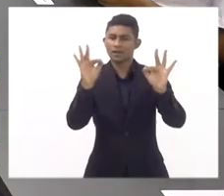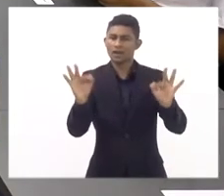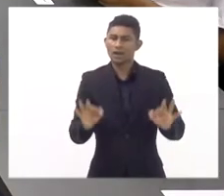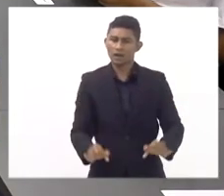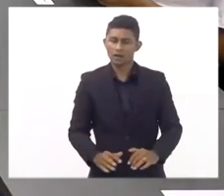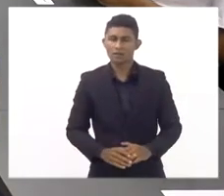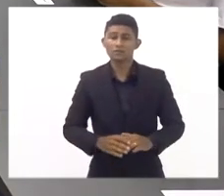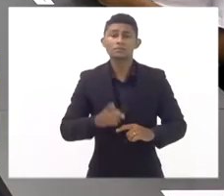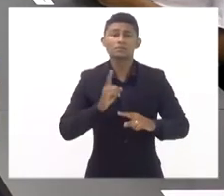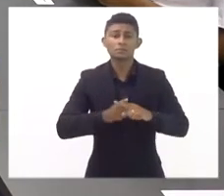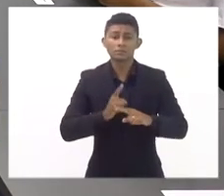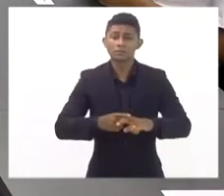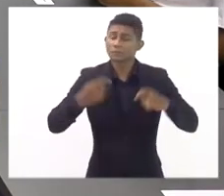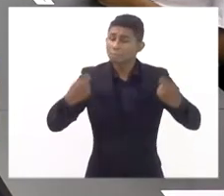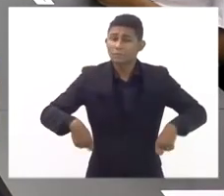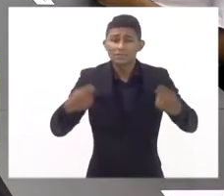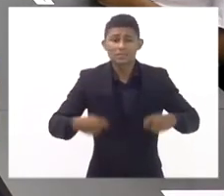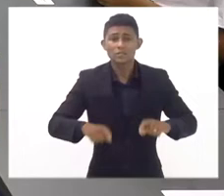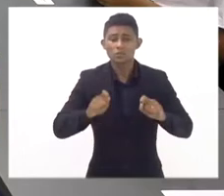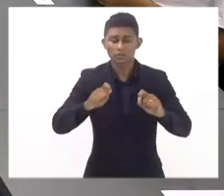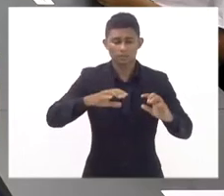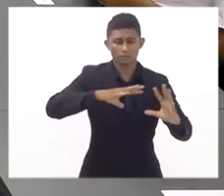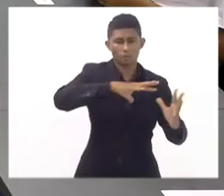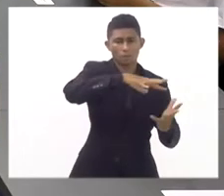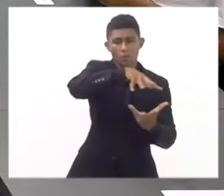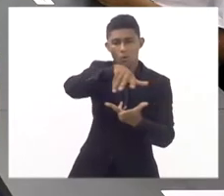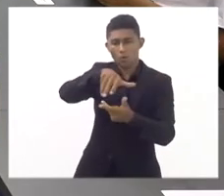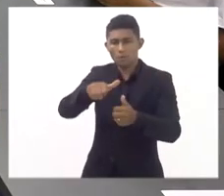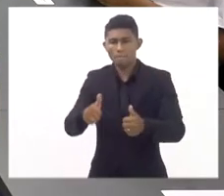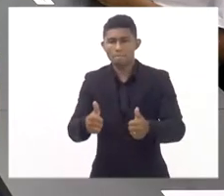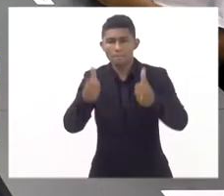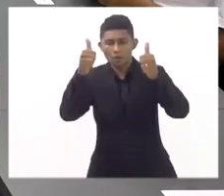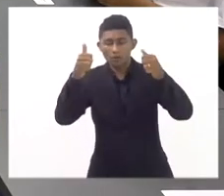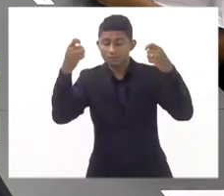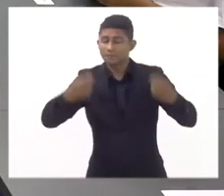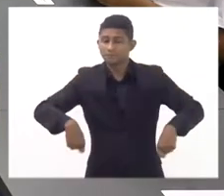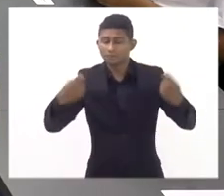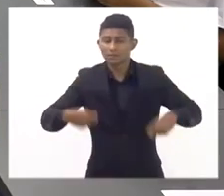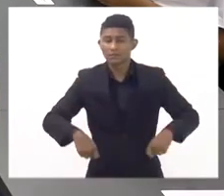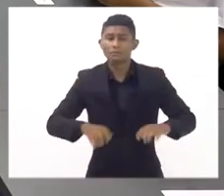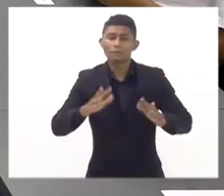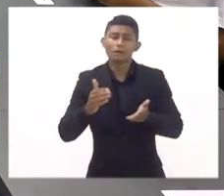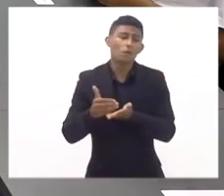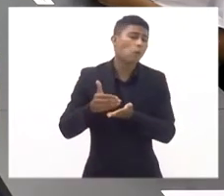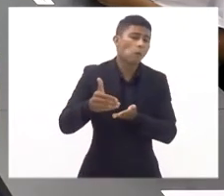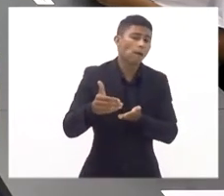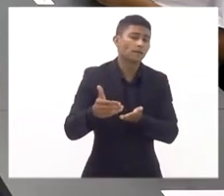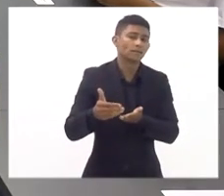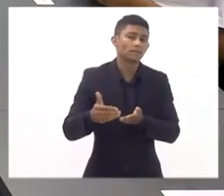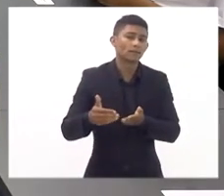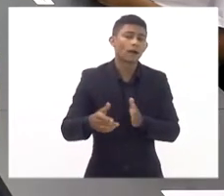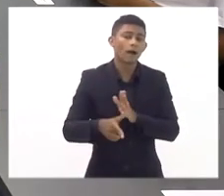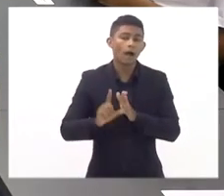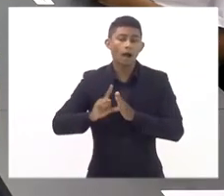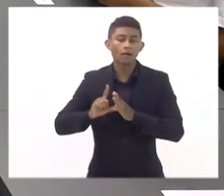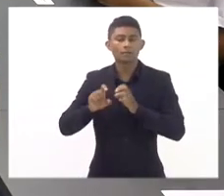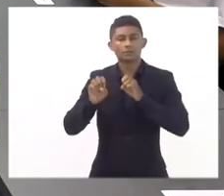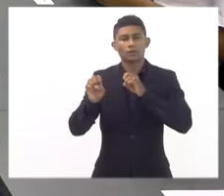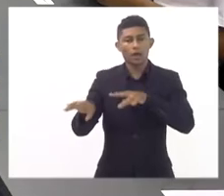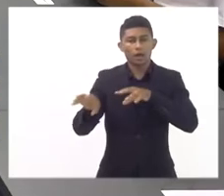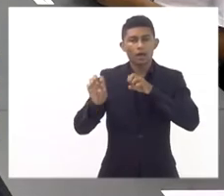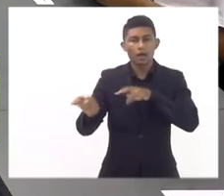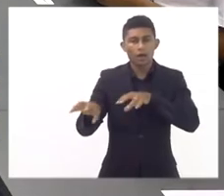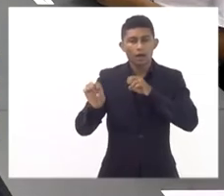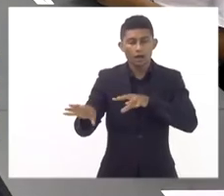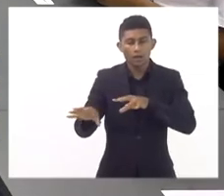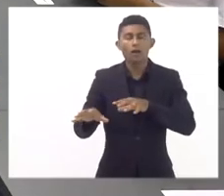nós precisamos de um mundo melhor. E um mundo melhor vai começar a partir da educação. Nós precisamos